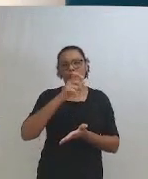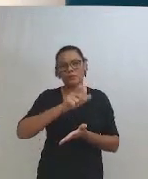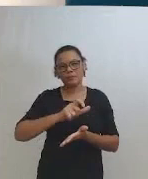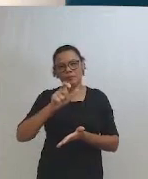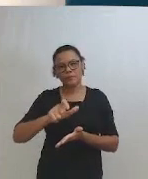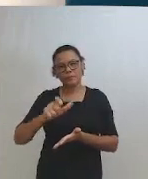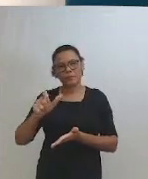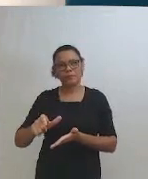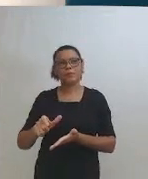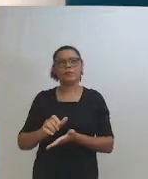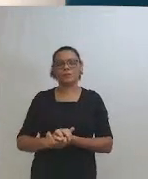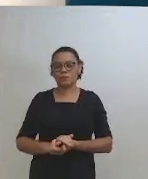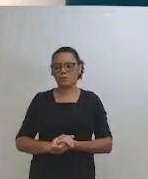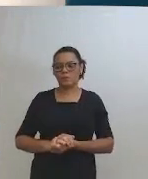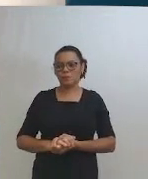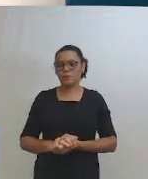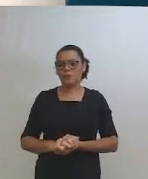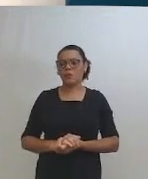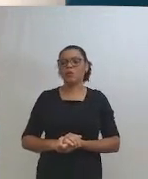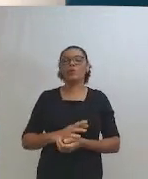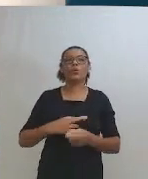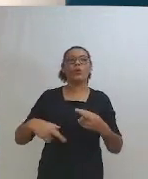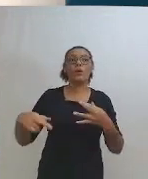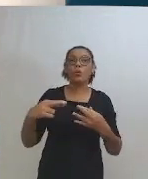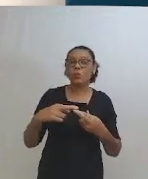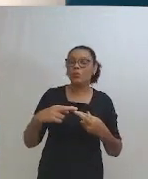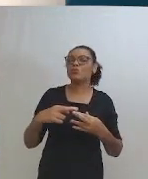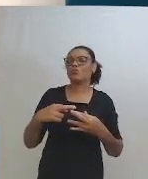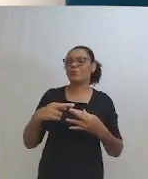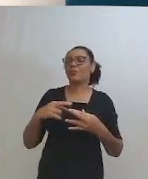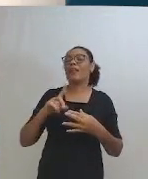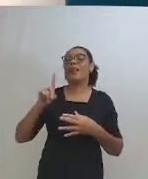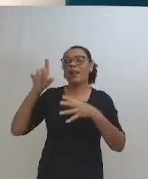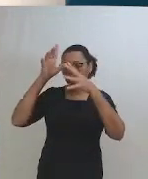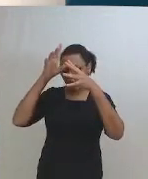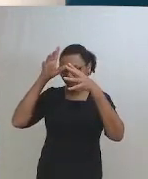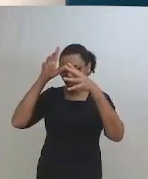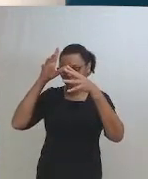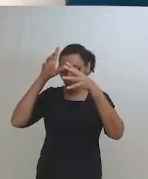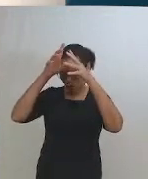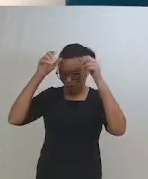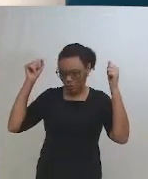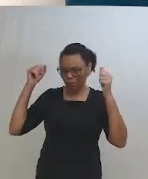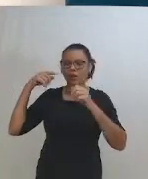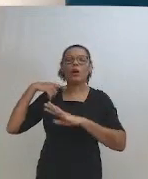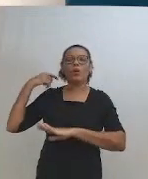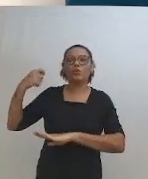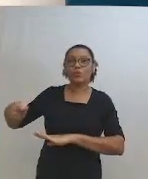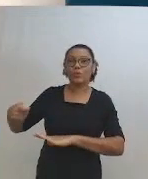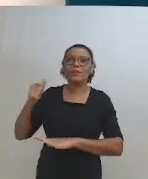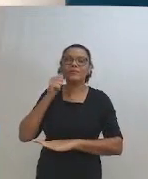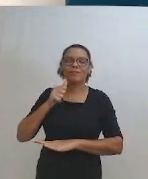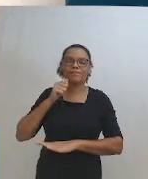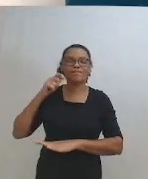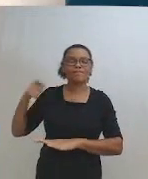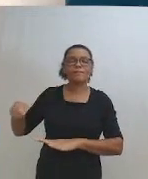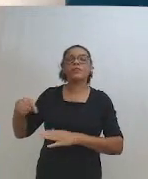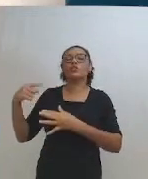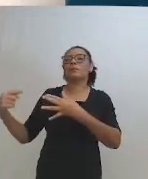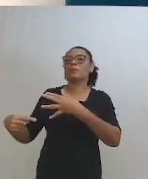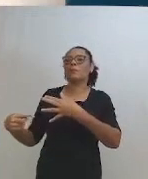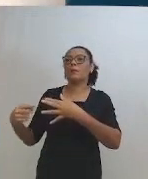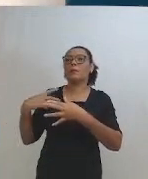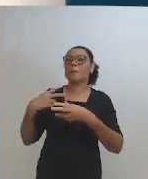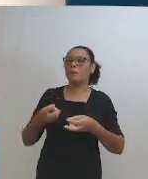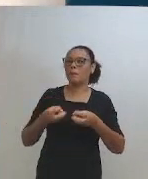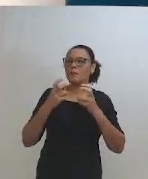recurso, a juíza de primeiro grau se manifestou com as seguintes informações. Como se pode observar pela peça